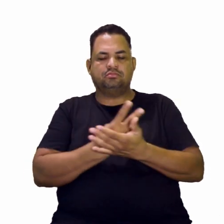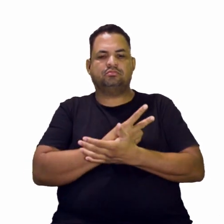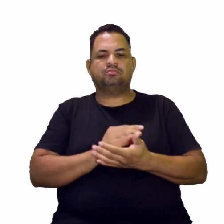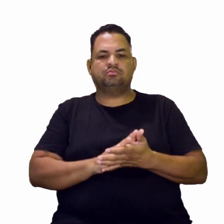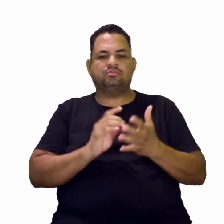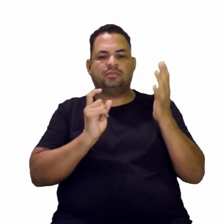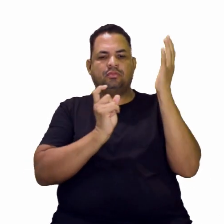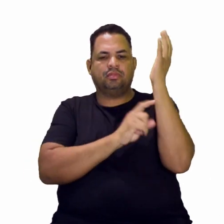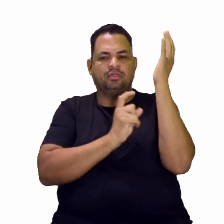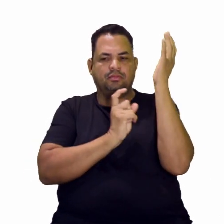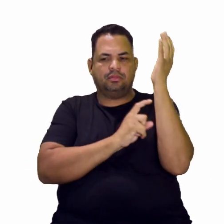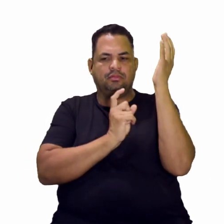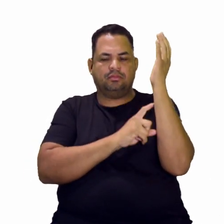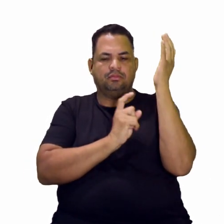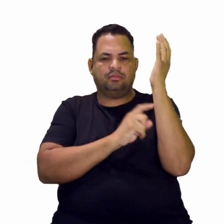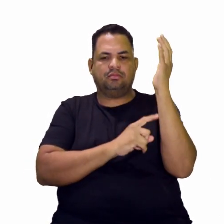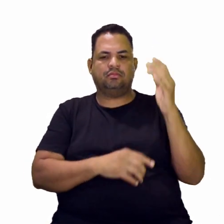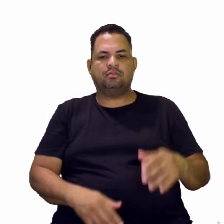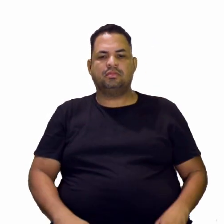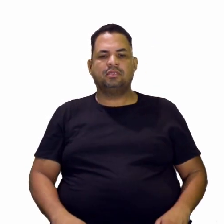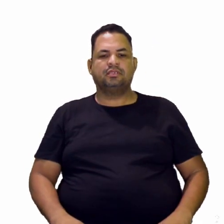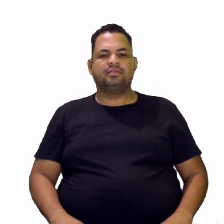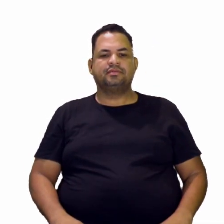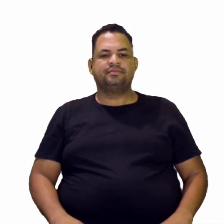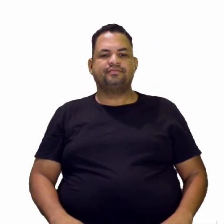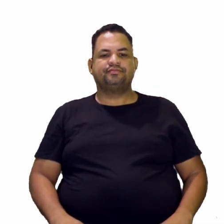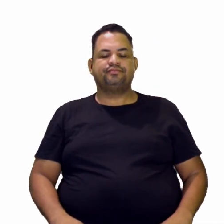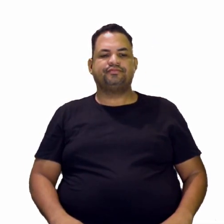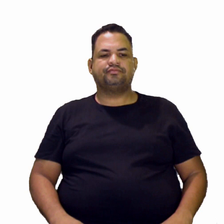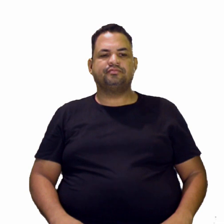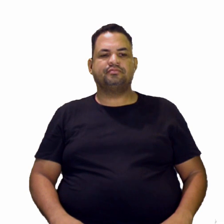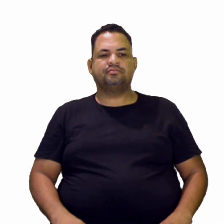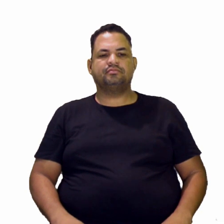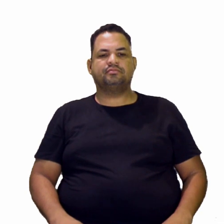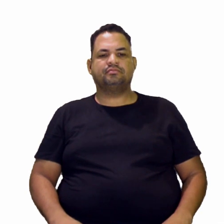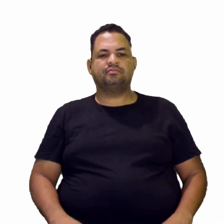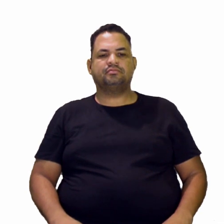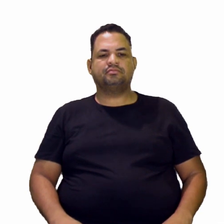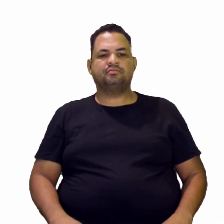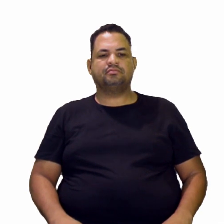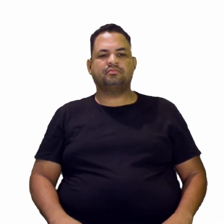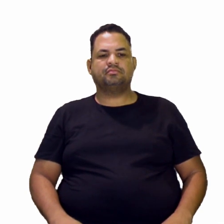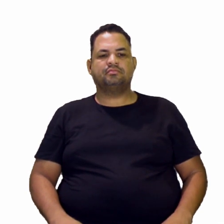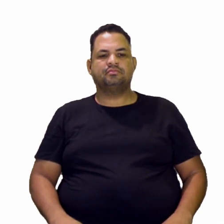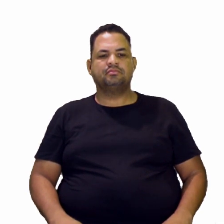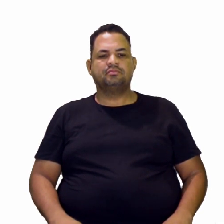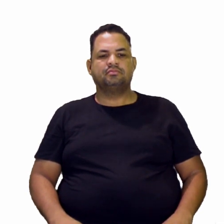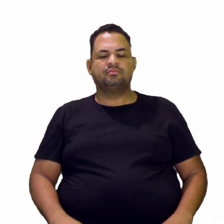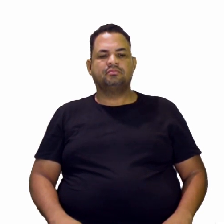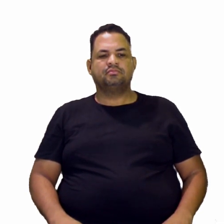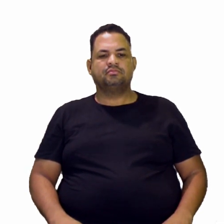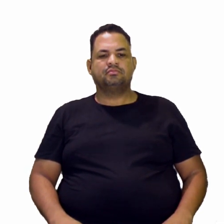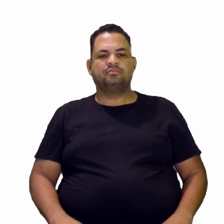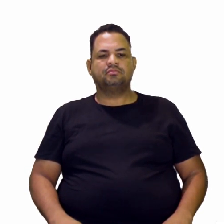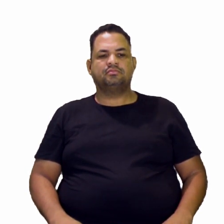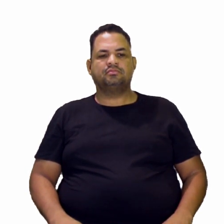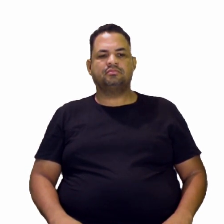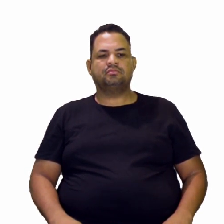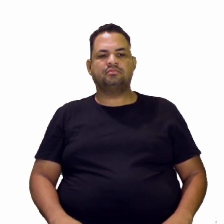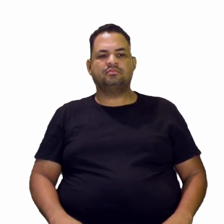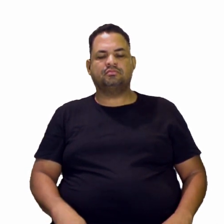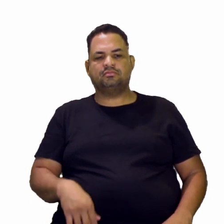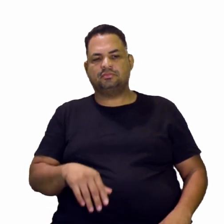aqui é o pica-pau rei, né? Lá no Ré, na letra C, nós temos ali o nome do gênero com a